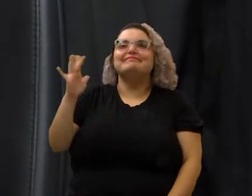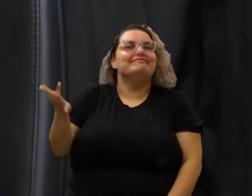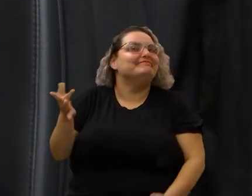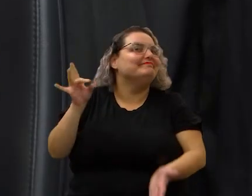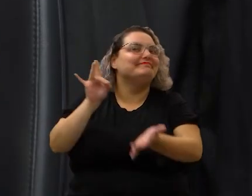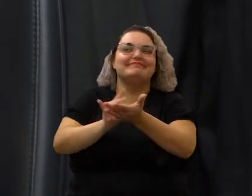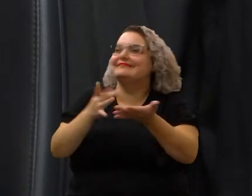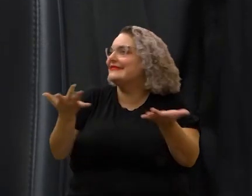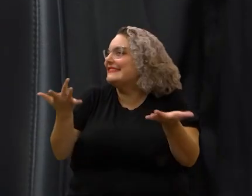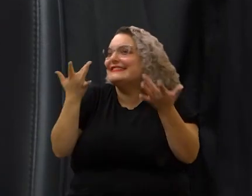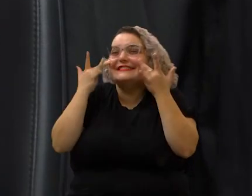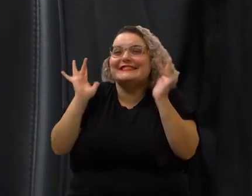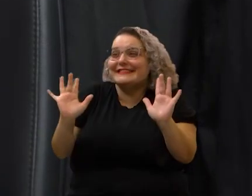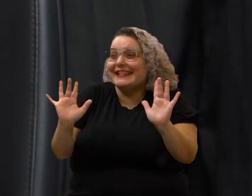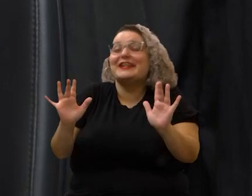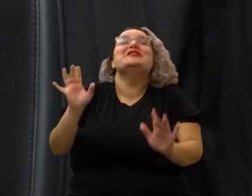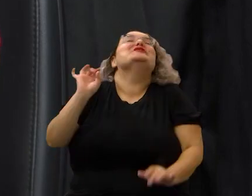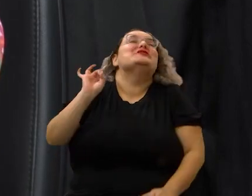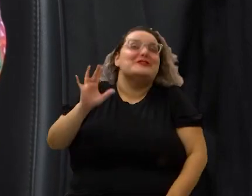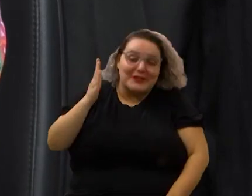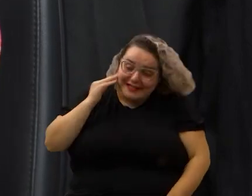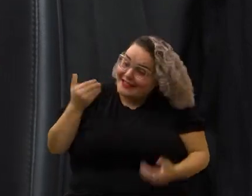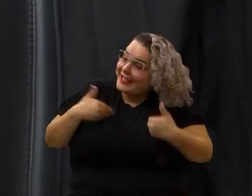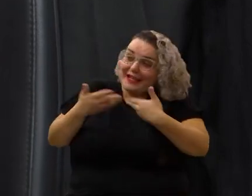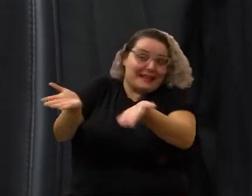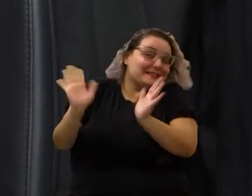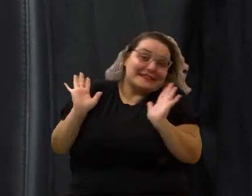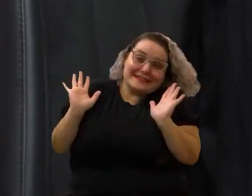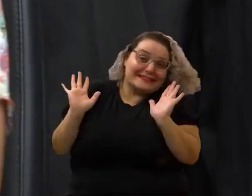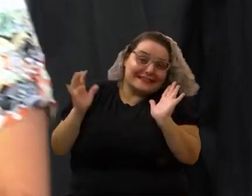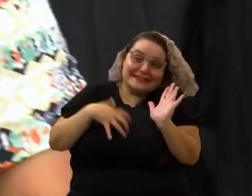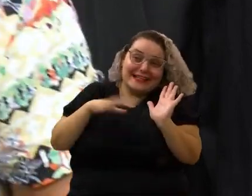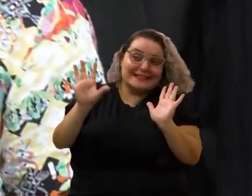não sei, eu não sei, eu só sei que foi assim.